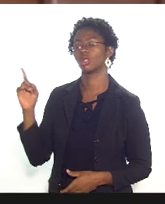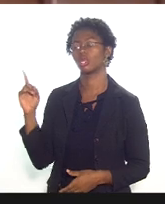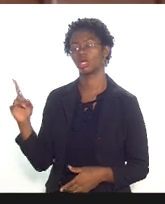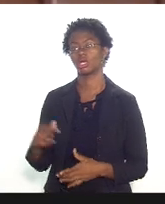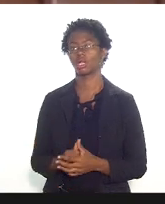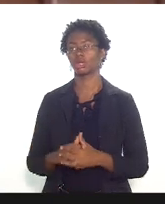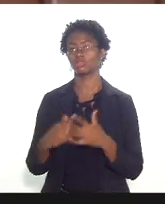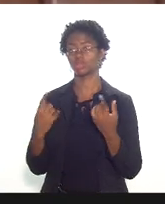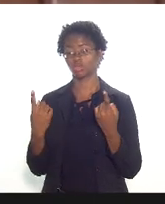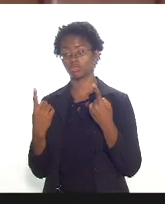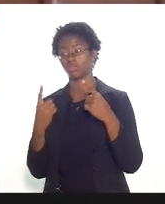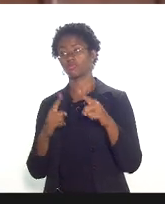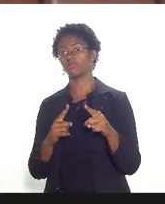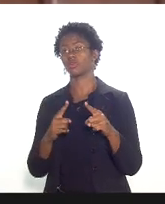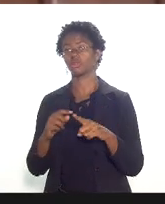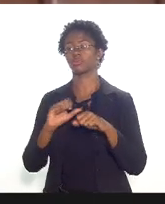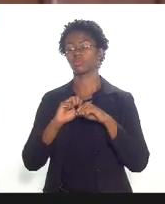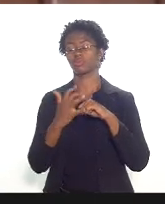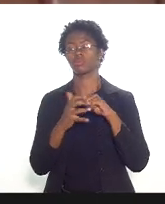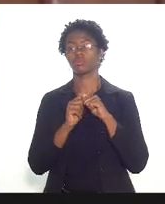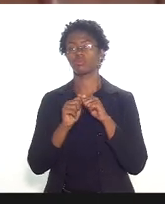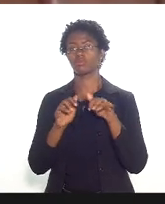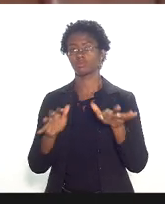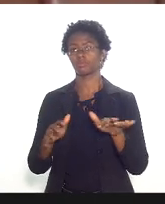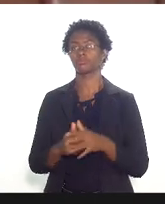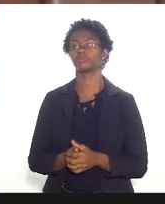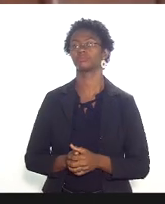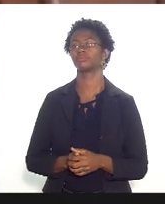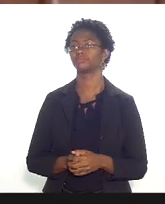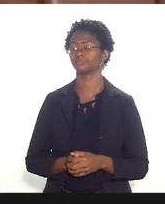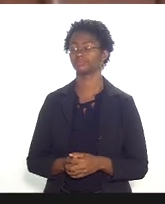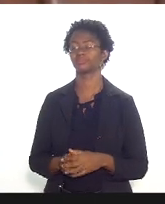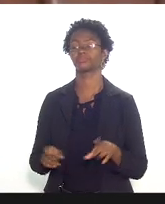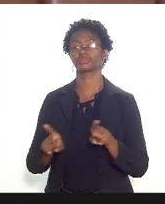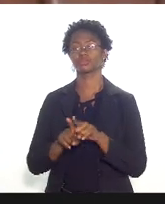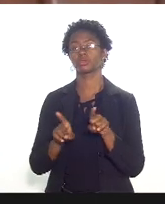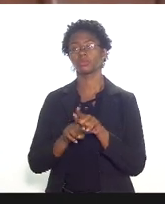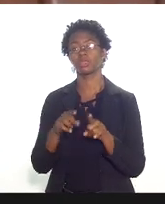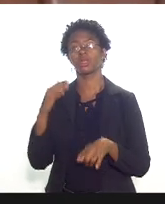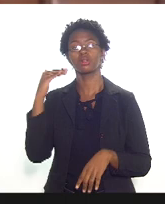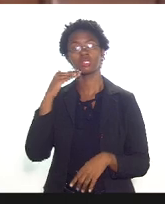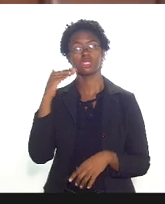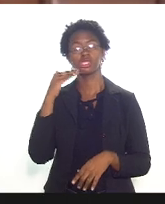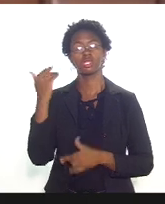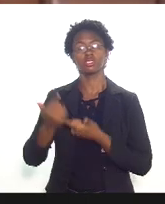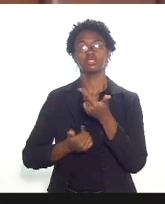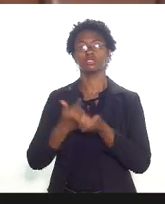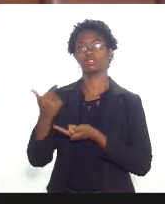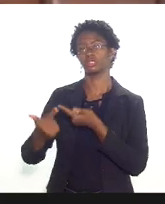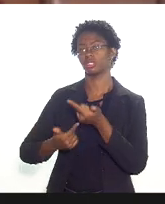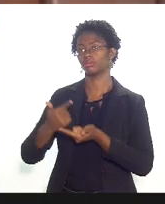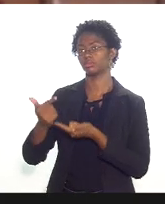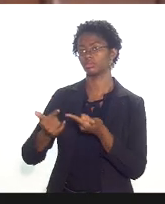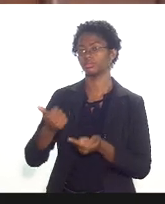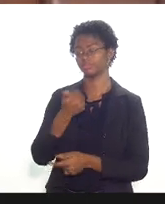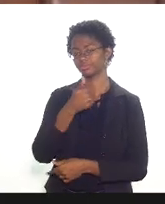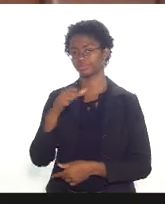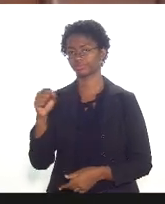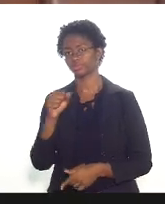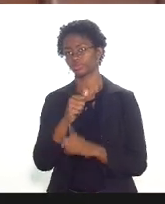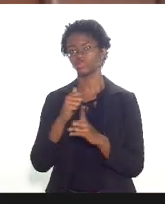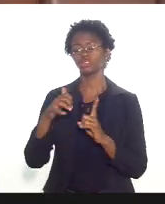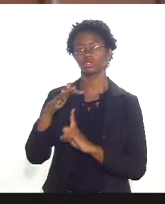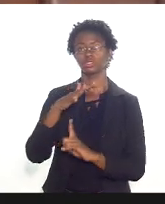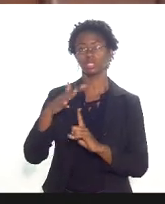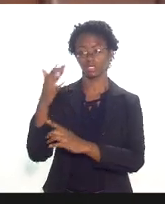do Covid-19. Audiência pública sobre a precarização do trabalho de assistentes sociais e psicólogos